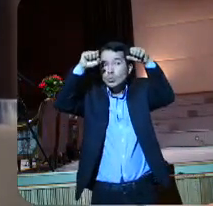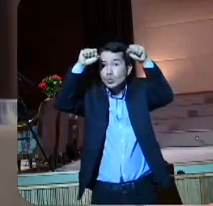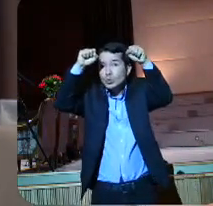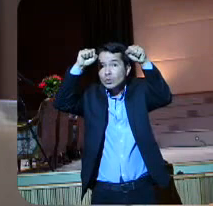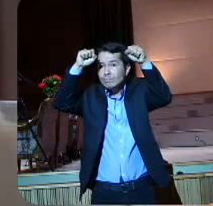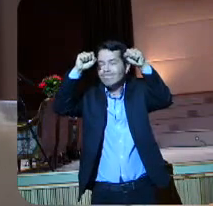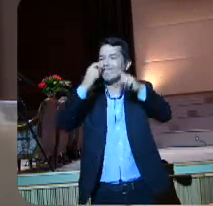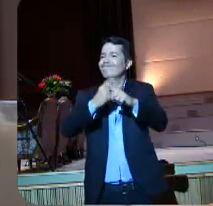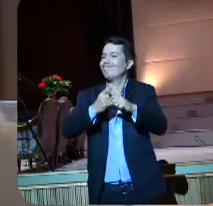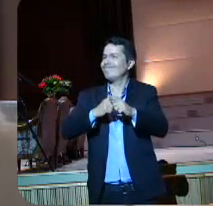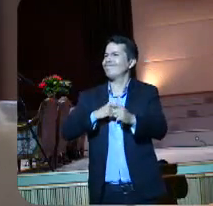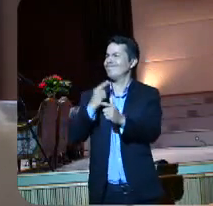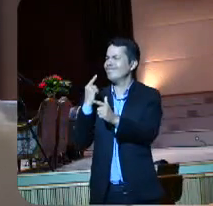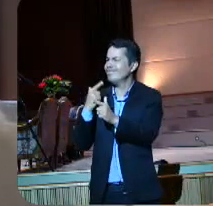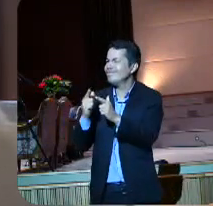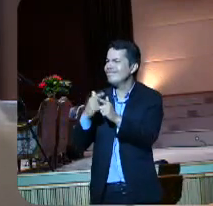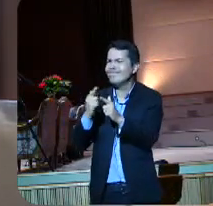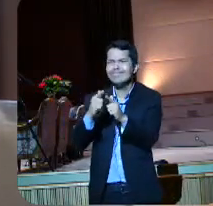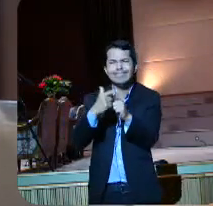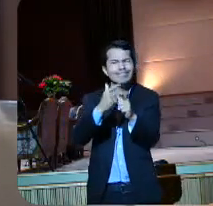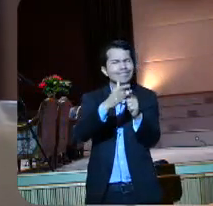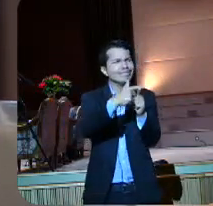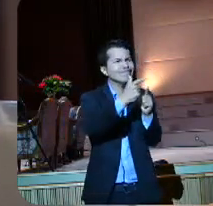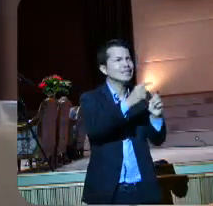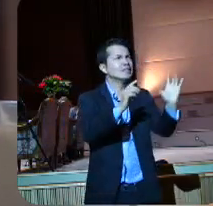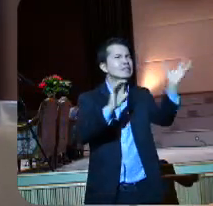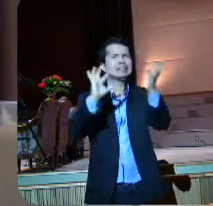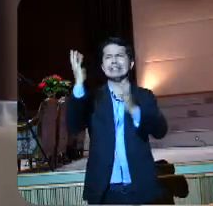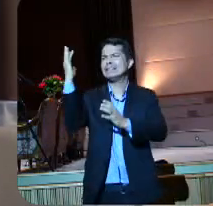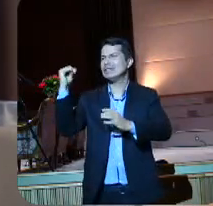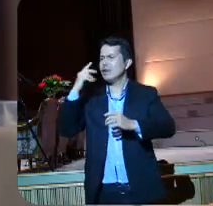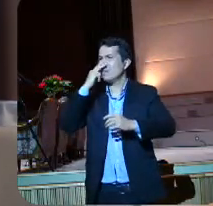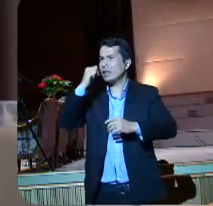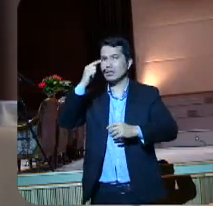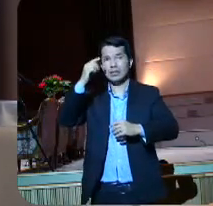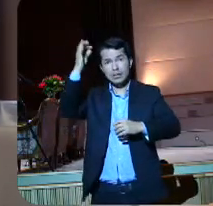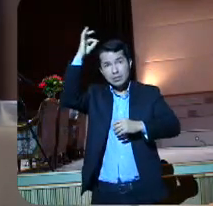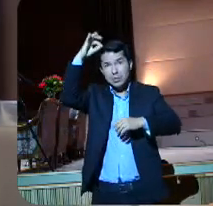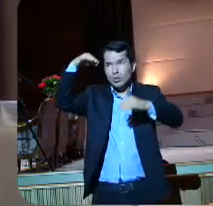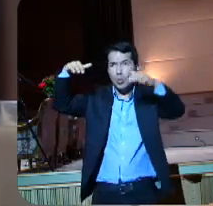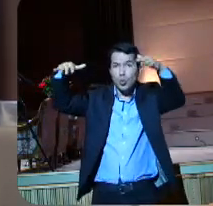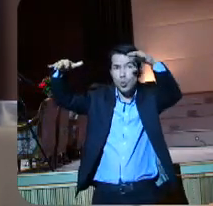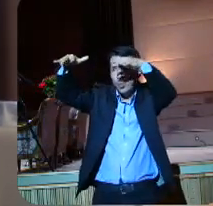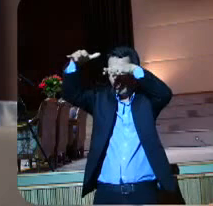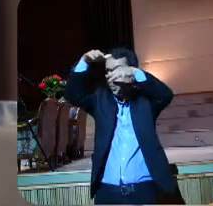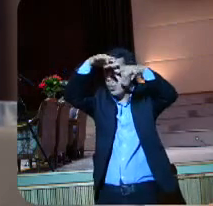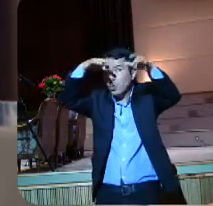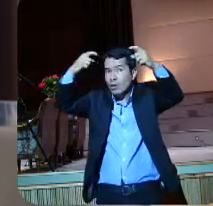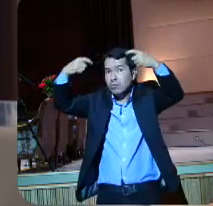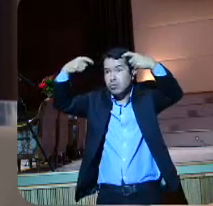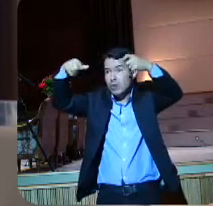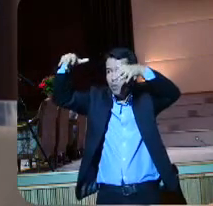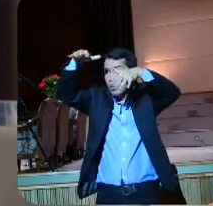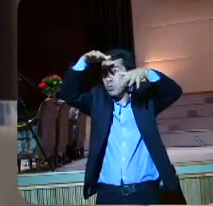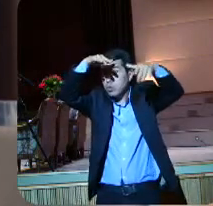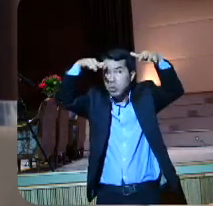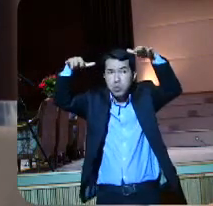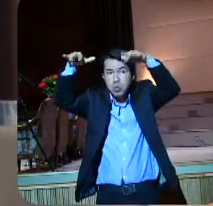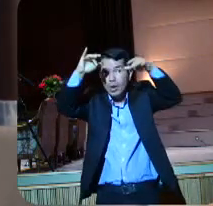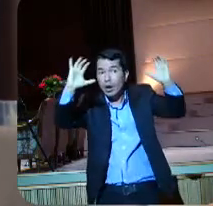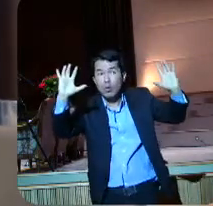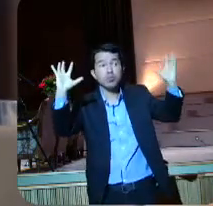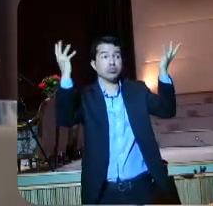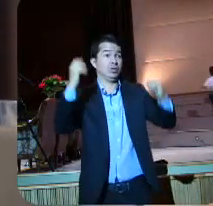as batalhas espirituais da nossa vida não são vencidas com as